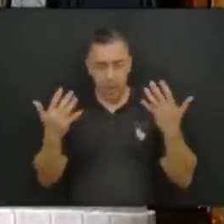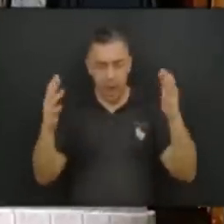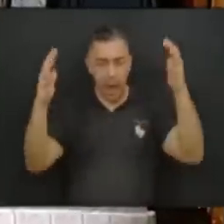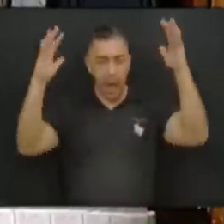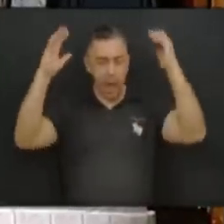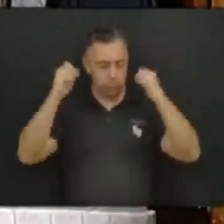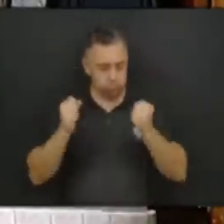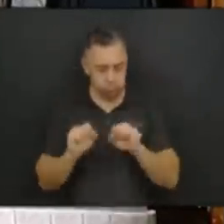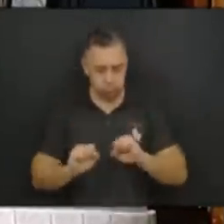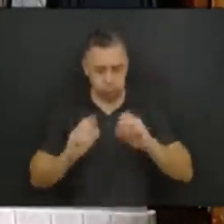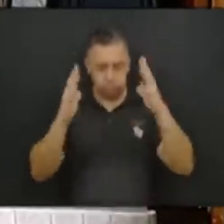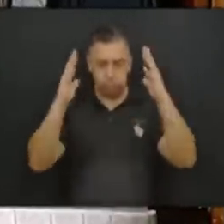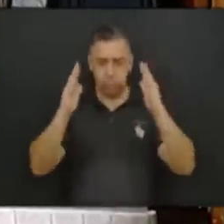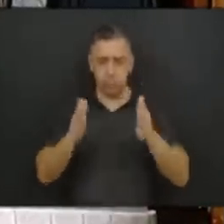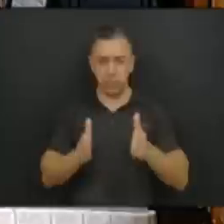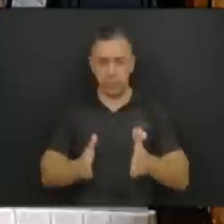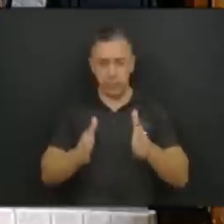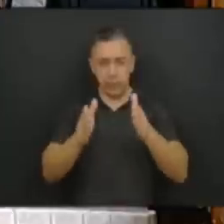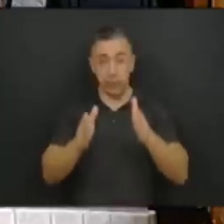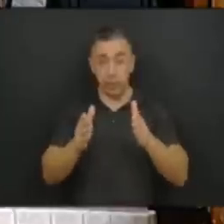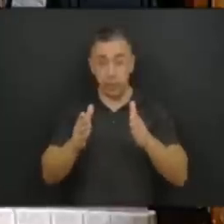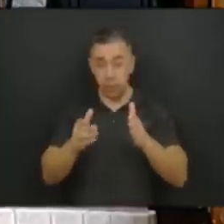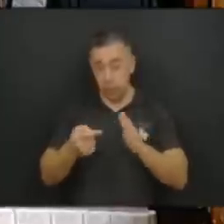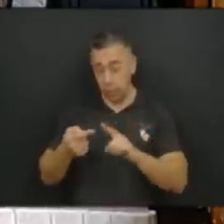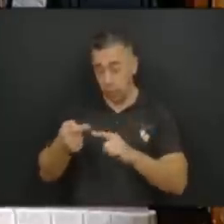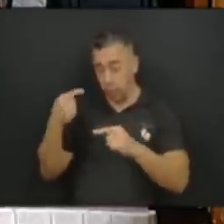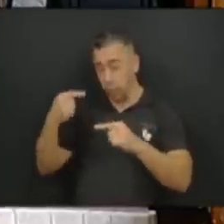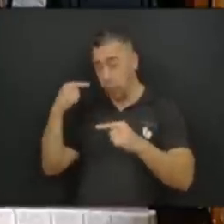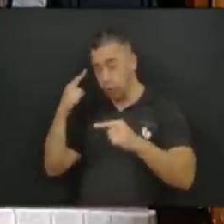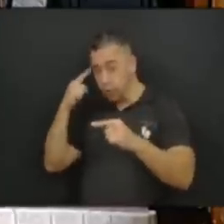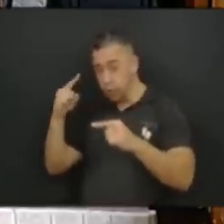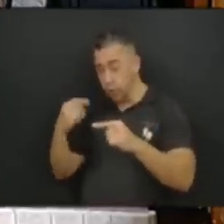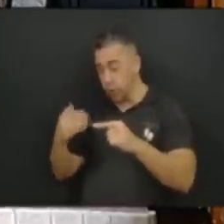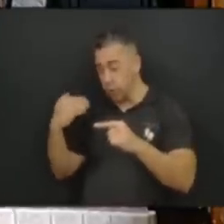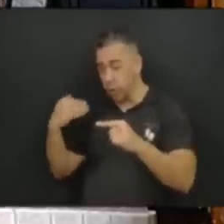circunstâncias há poucos dias no Paraná